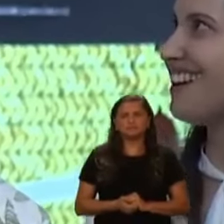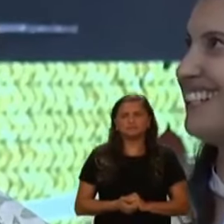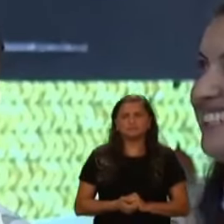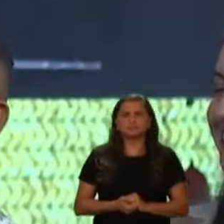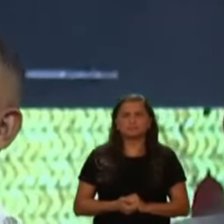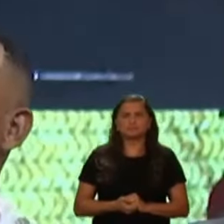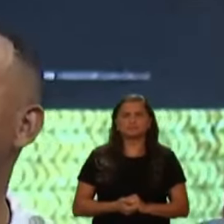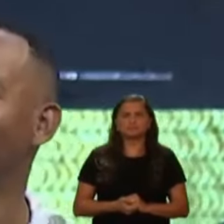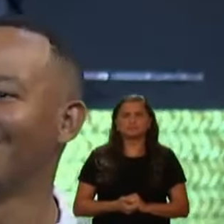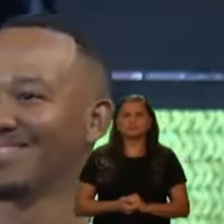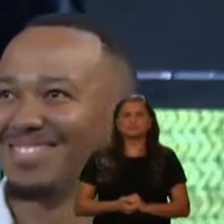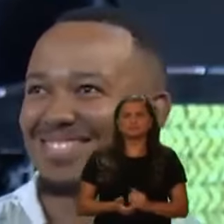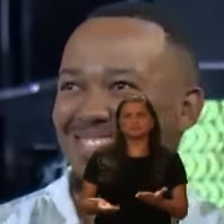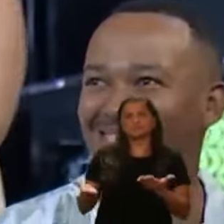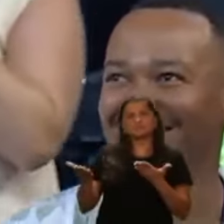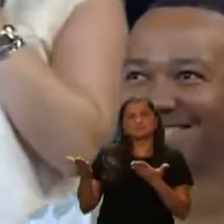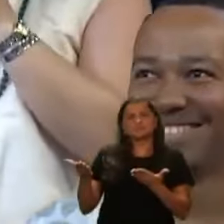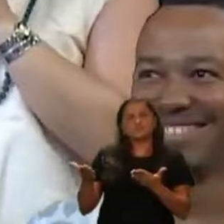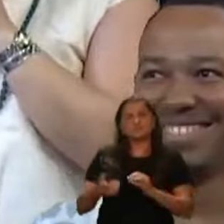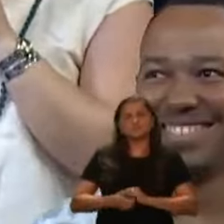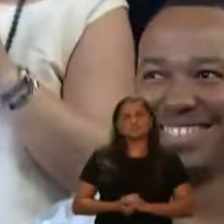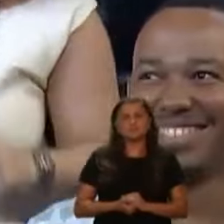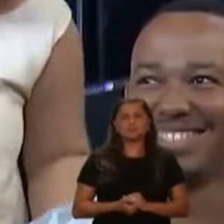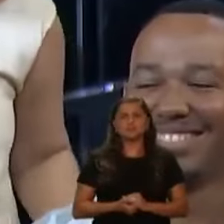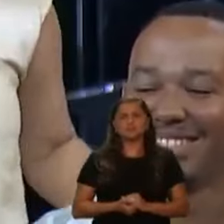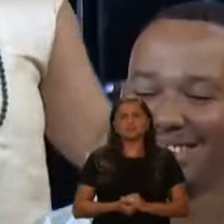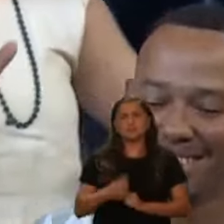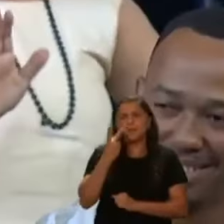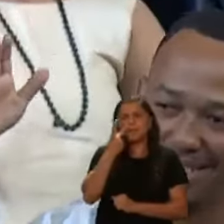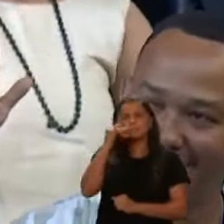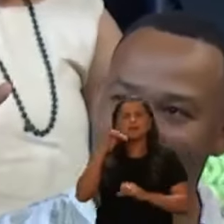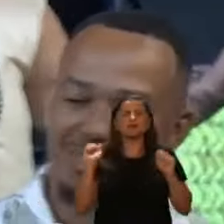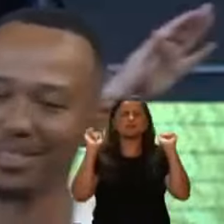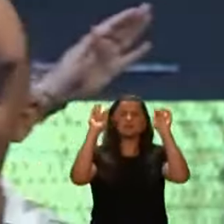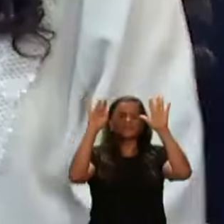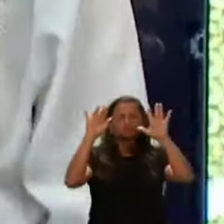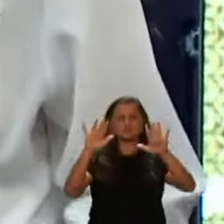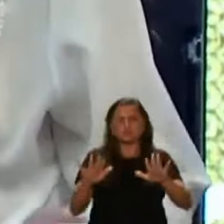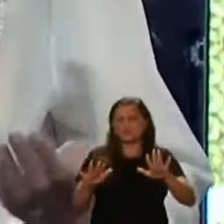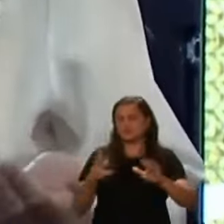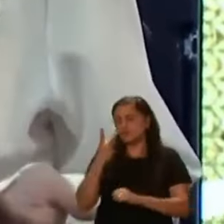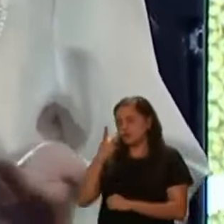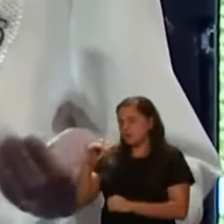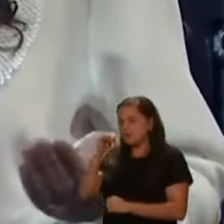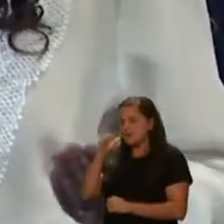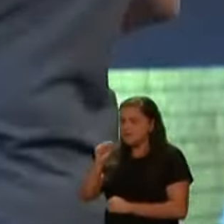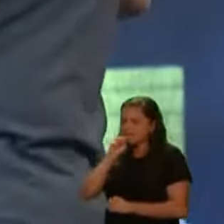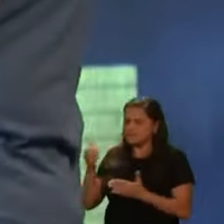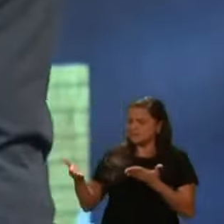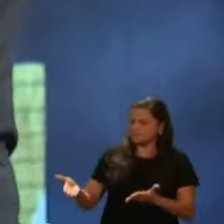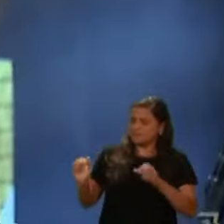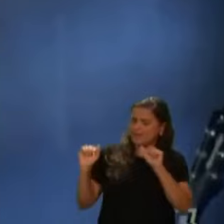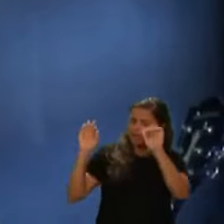Theo, você também está estiloso, hein? Pai, nós abençoamos os pais do Theo. Abençoa os